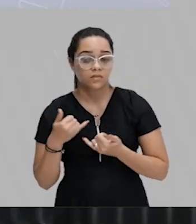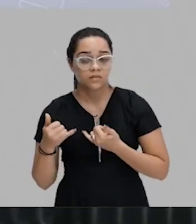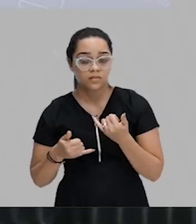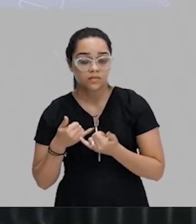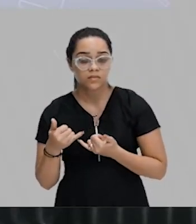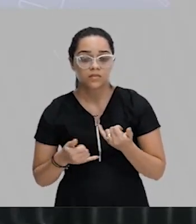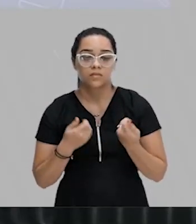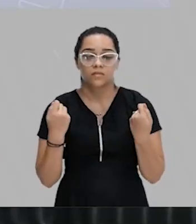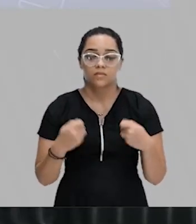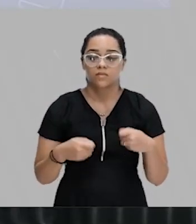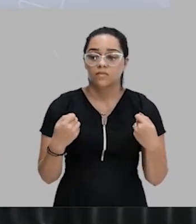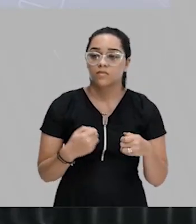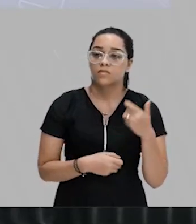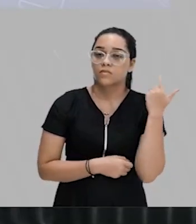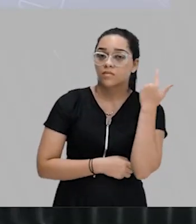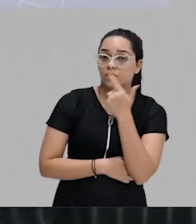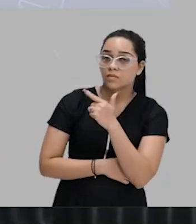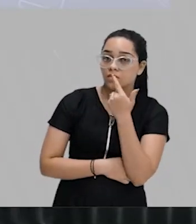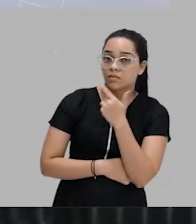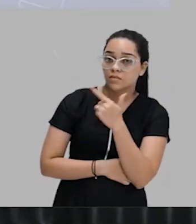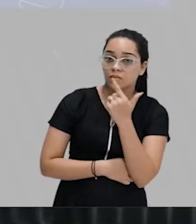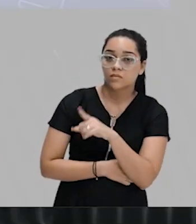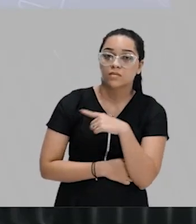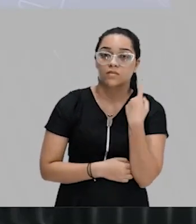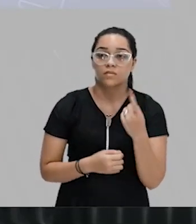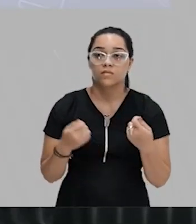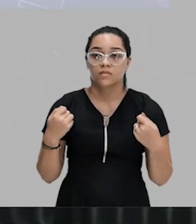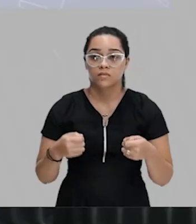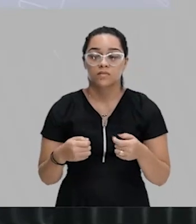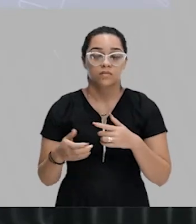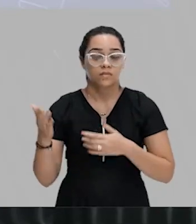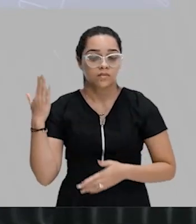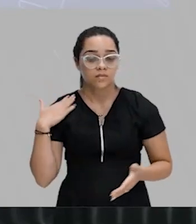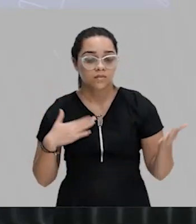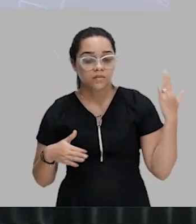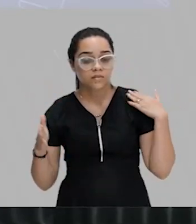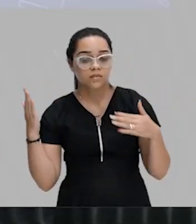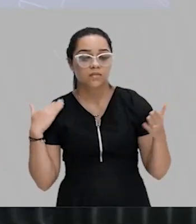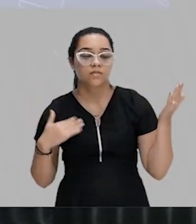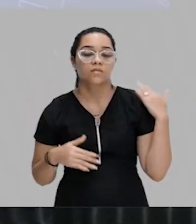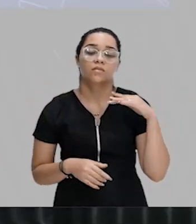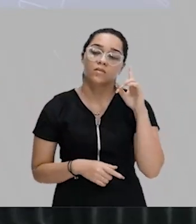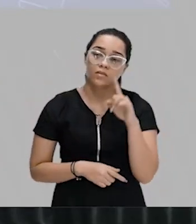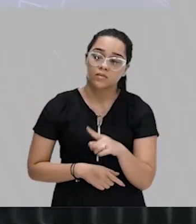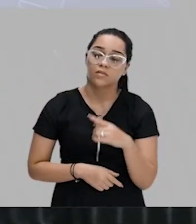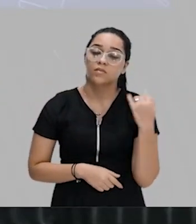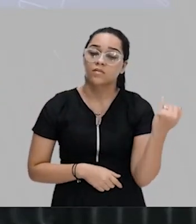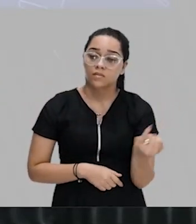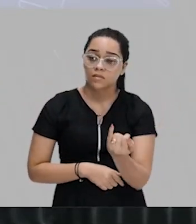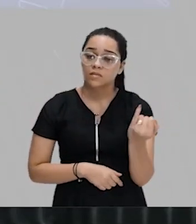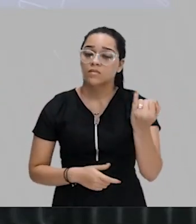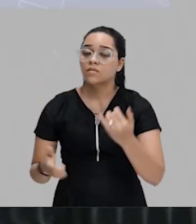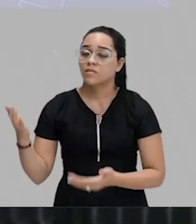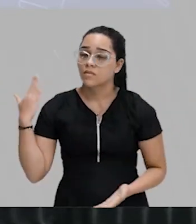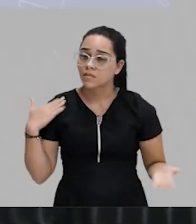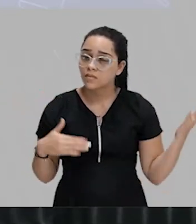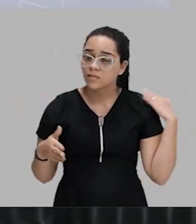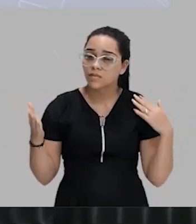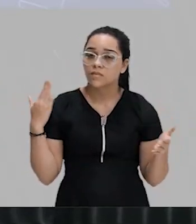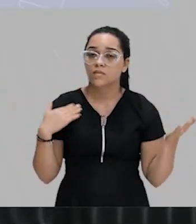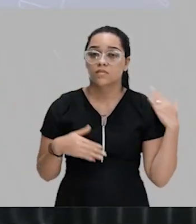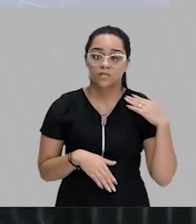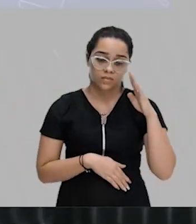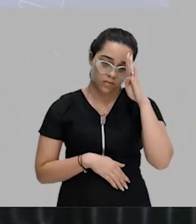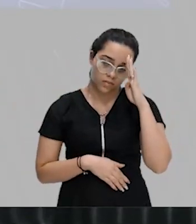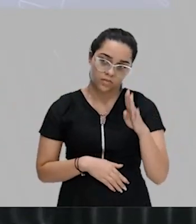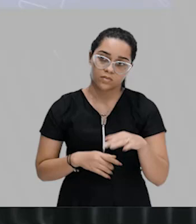Nós precisamos sorrir. Nós precisamos nos recriar. É fundamental nos recriarmos. Principalmente